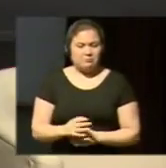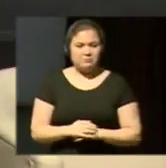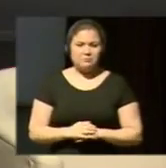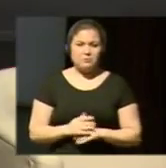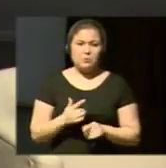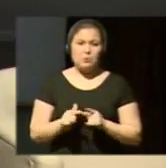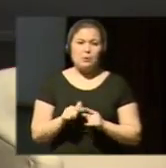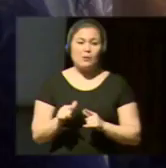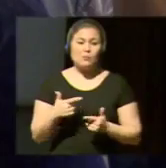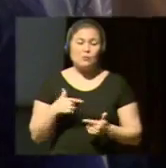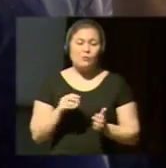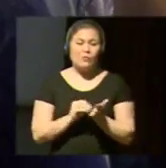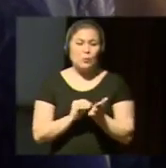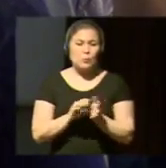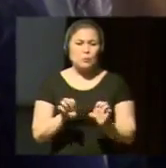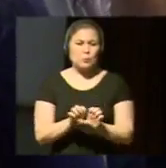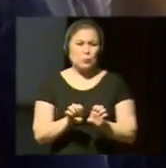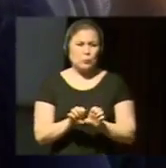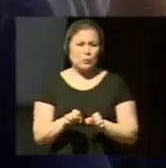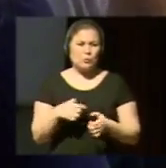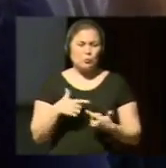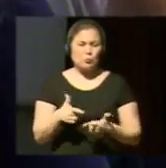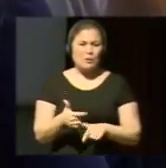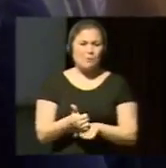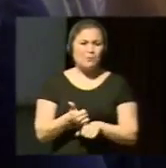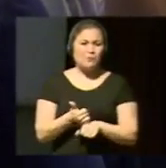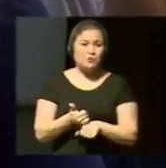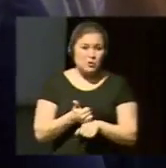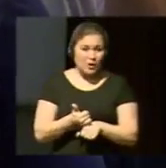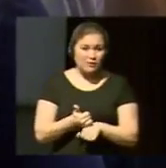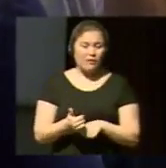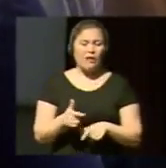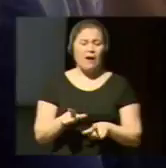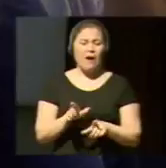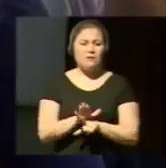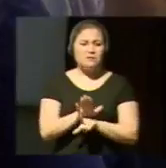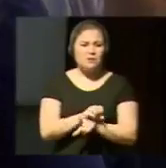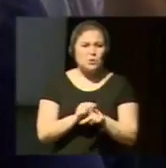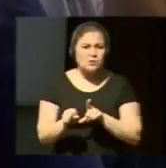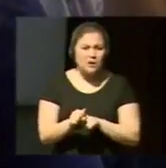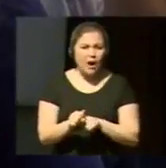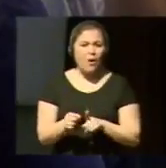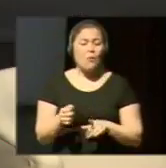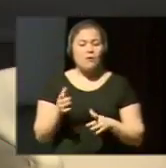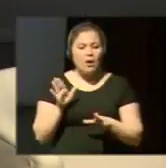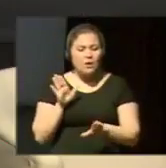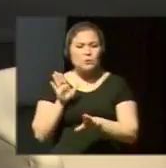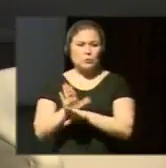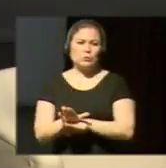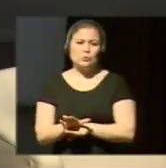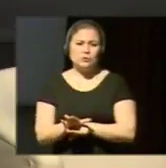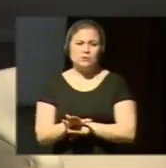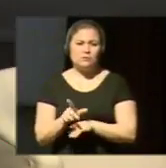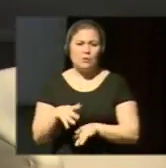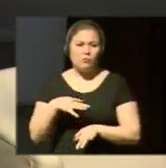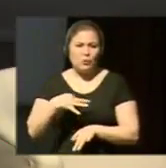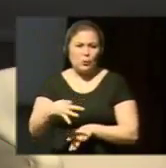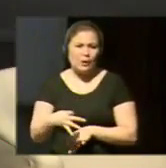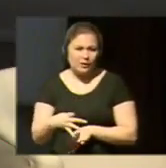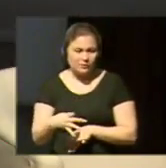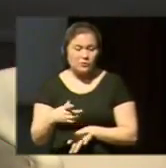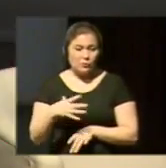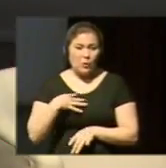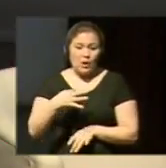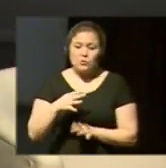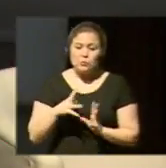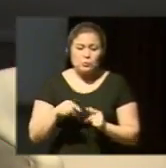que não temos estruturas, não temos profissionais ou assistentes sociais que ajudam esses voluntários. Os voluntários